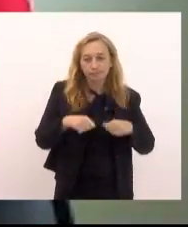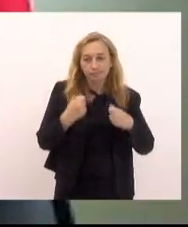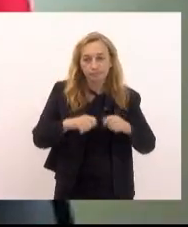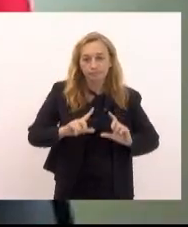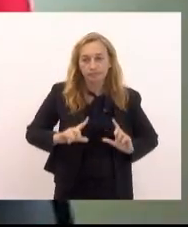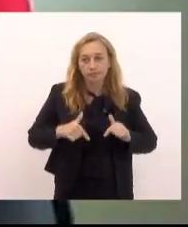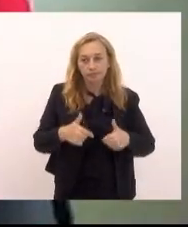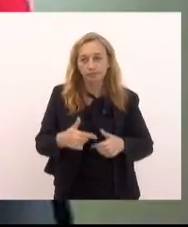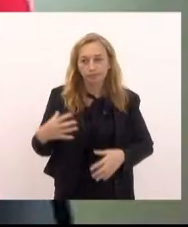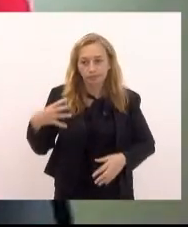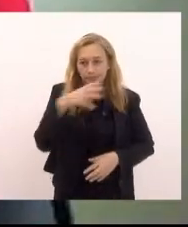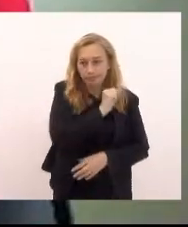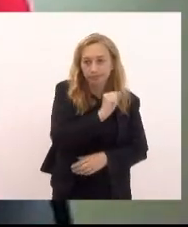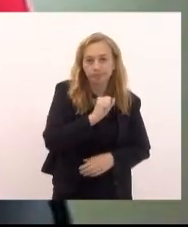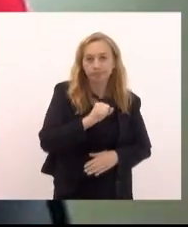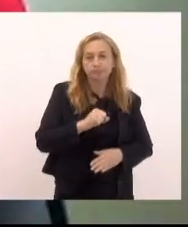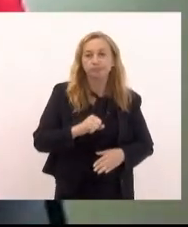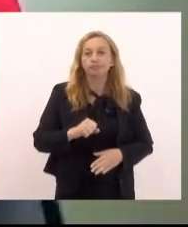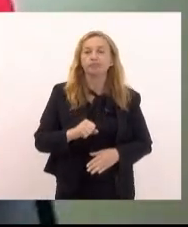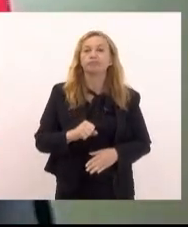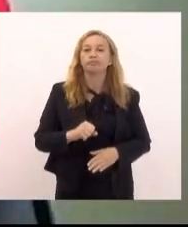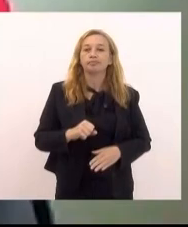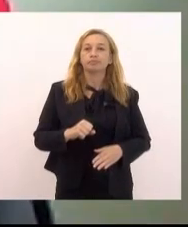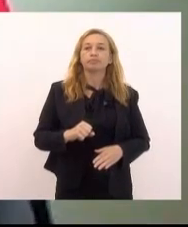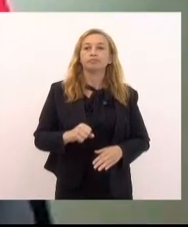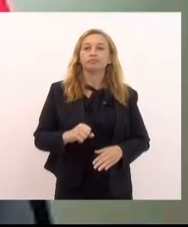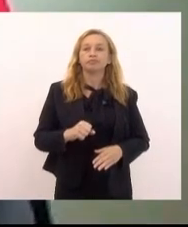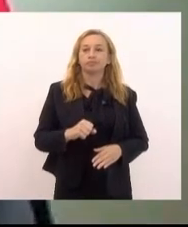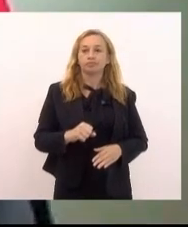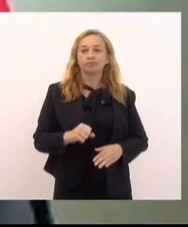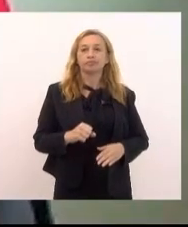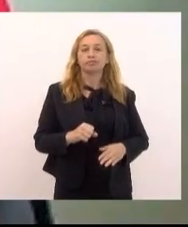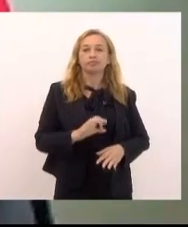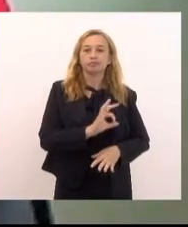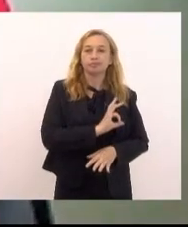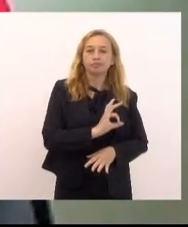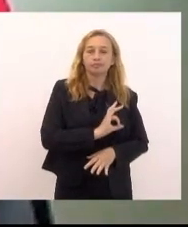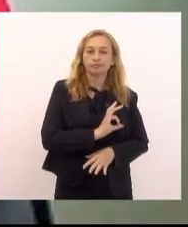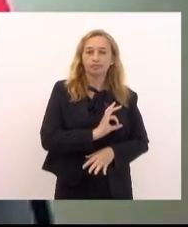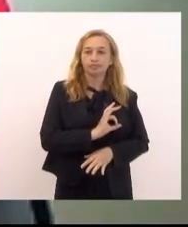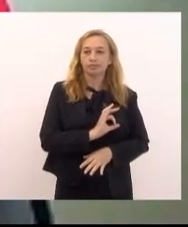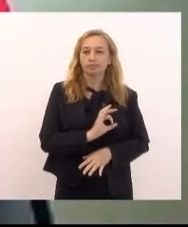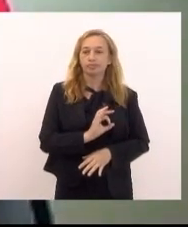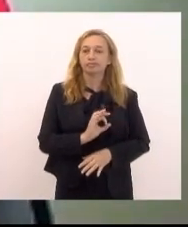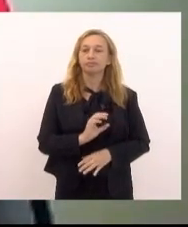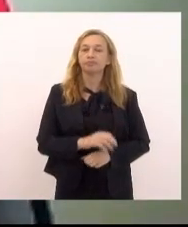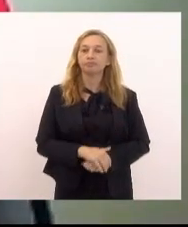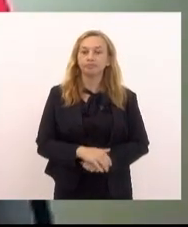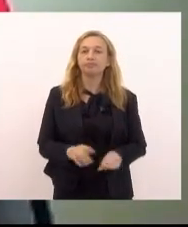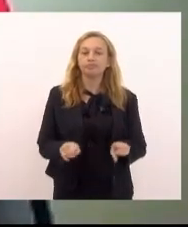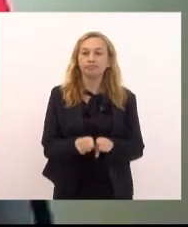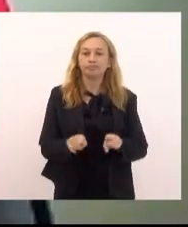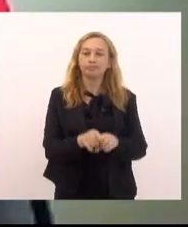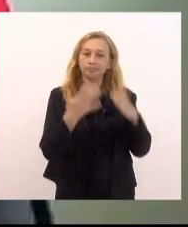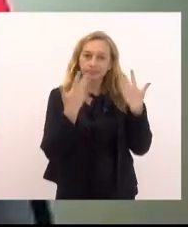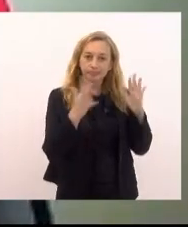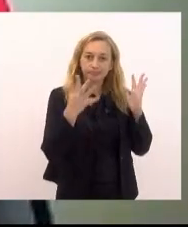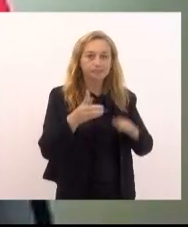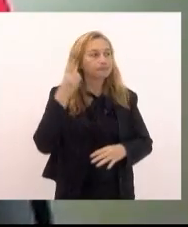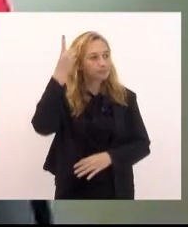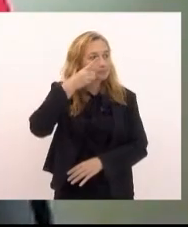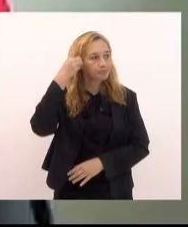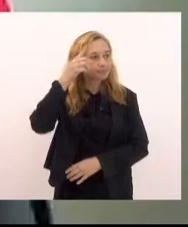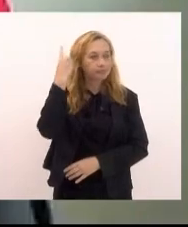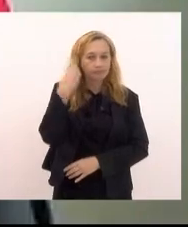mais rápida das autoridades públicas, sejam elas policiais ou não. saudar também a nossa querida deputada